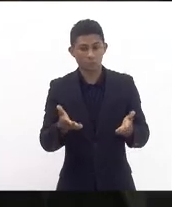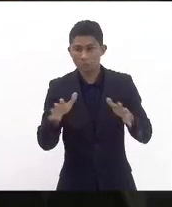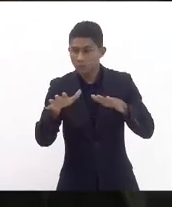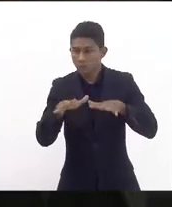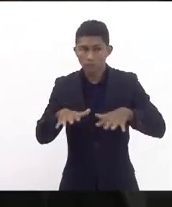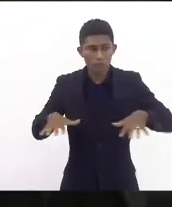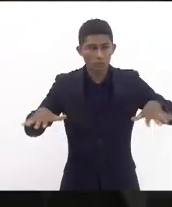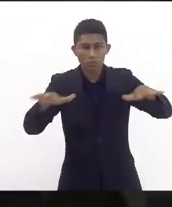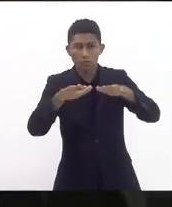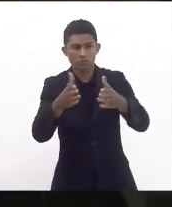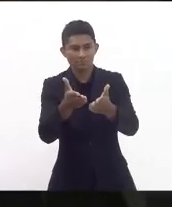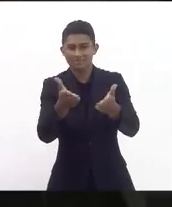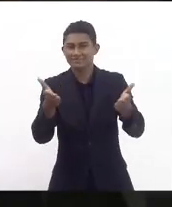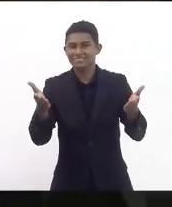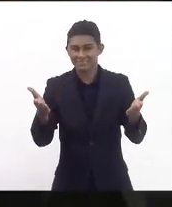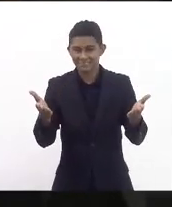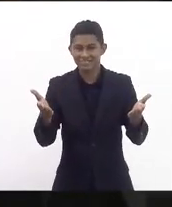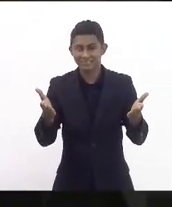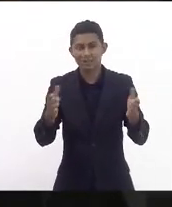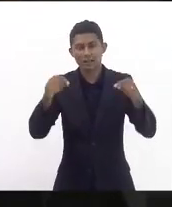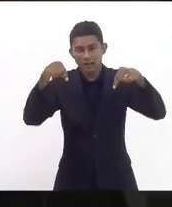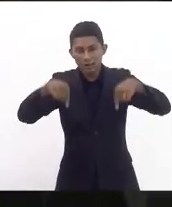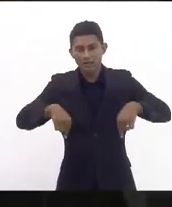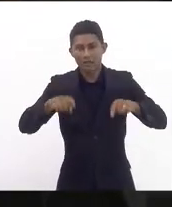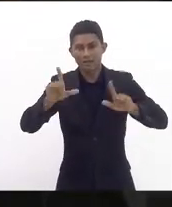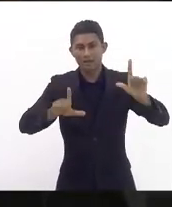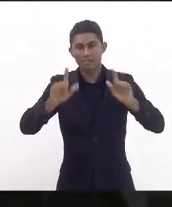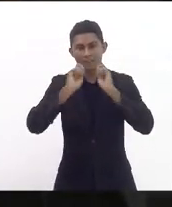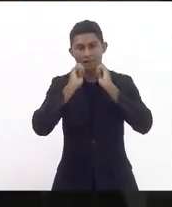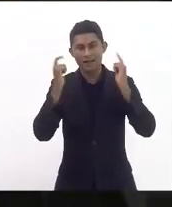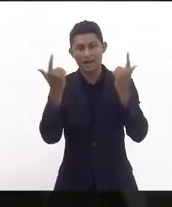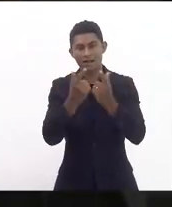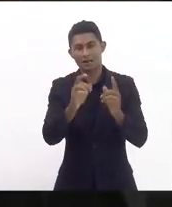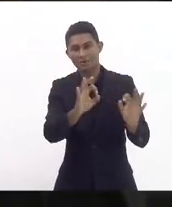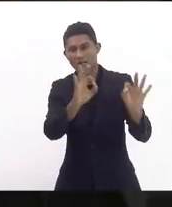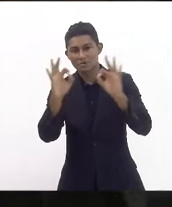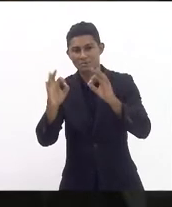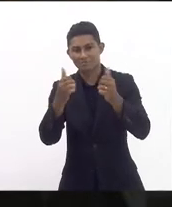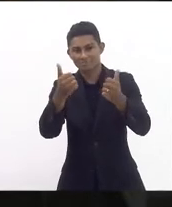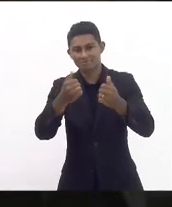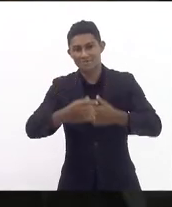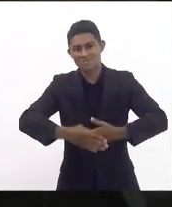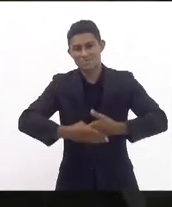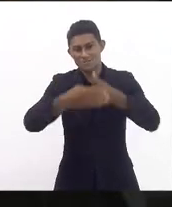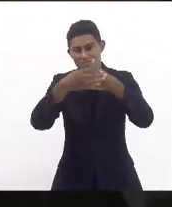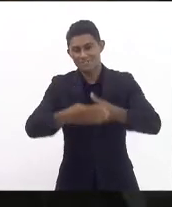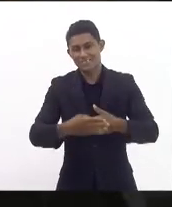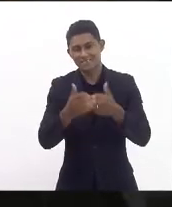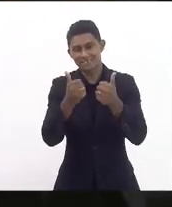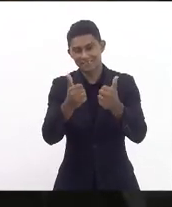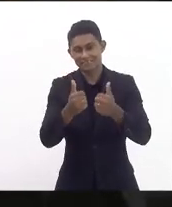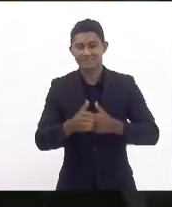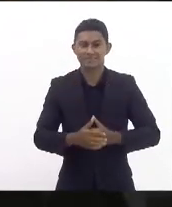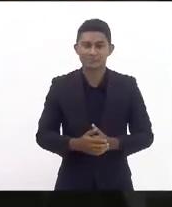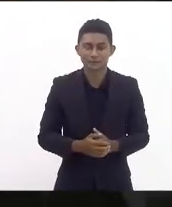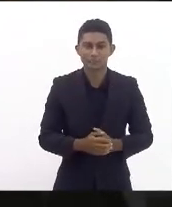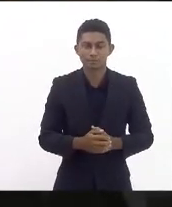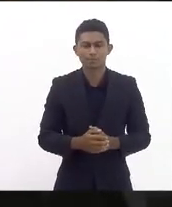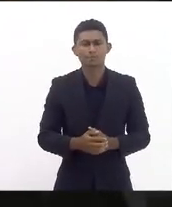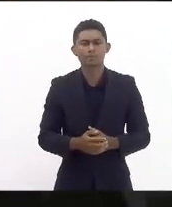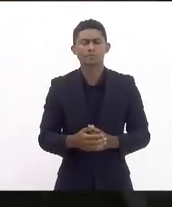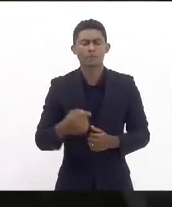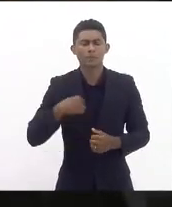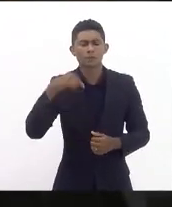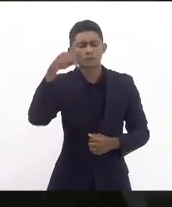e senhores que assistem a nossa TV alerj e queria